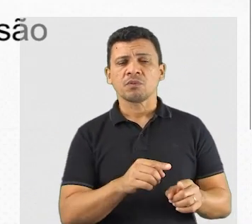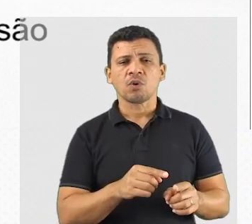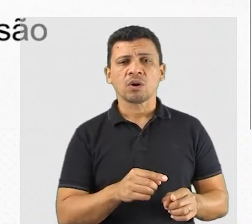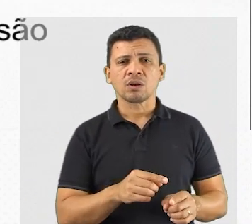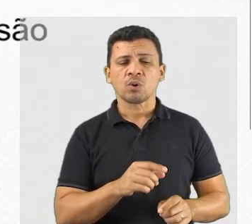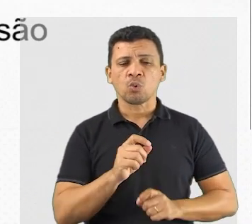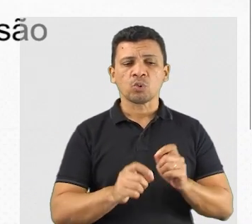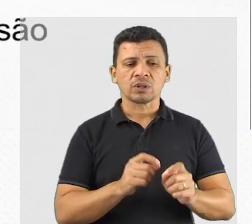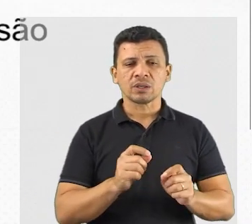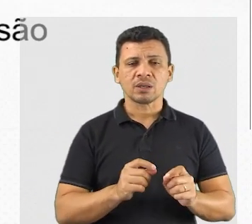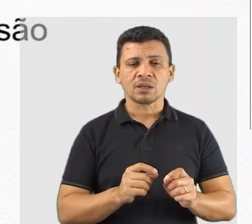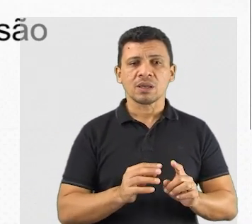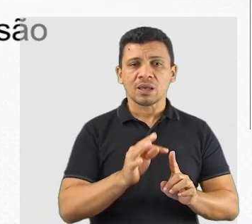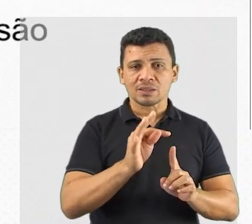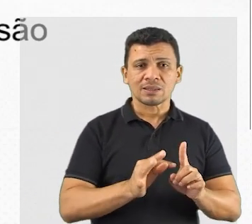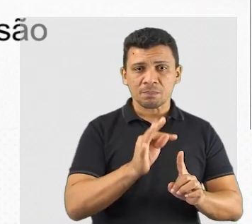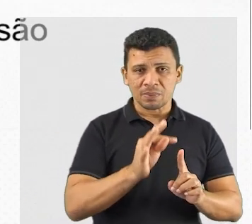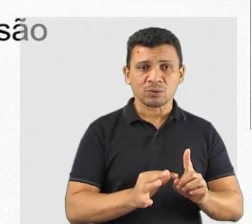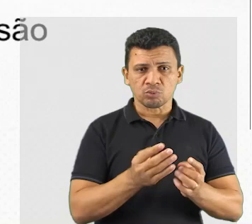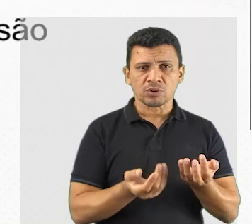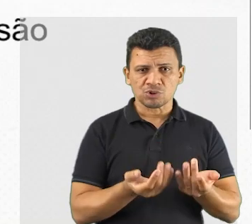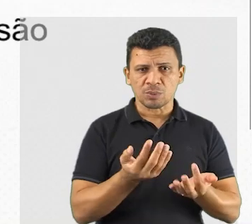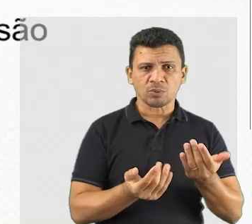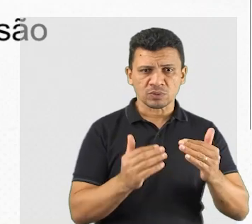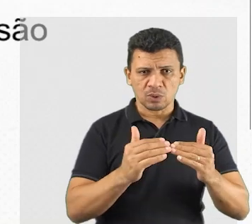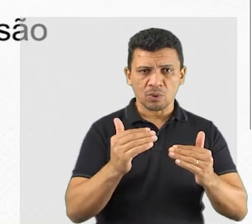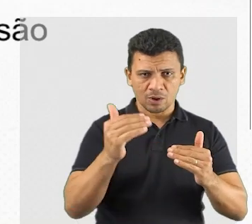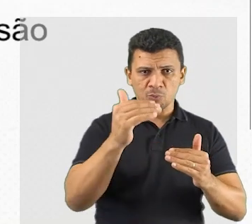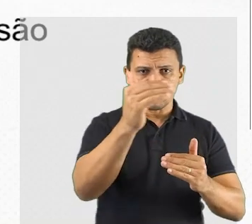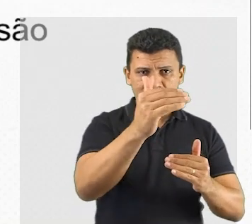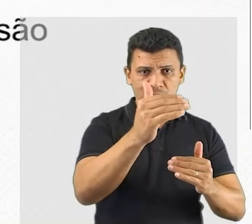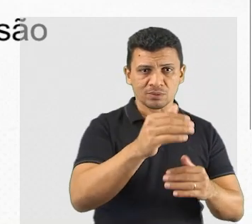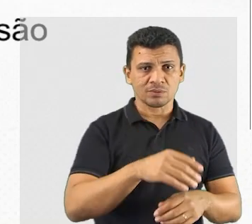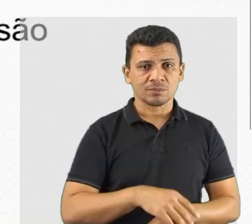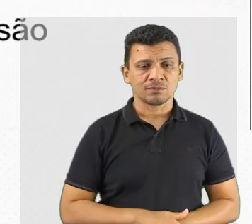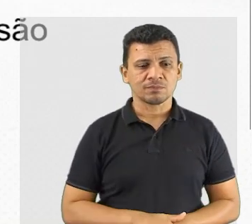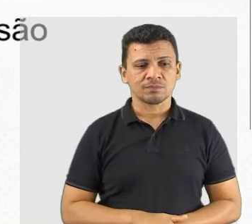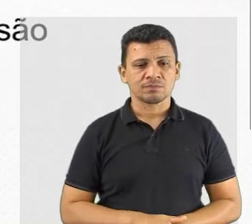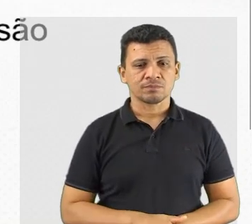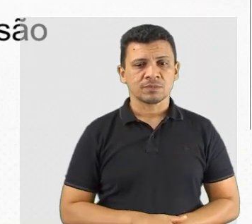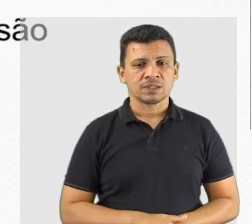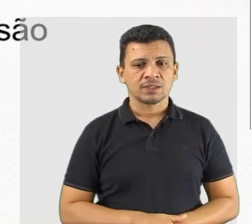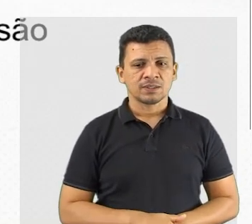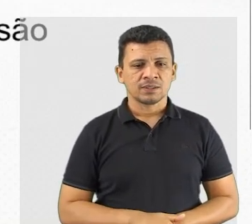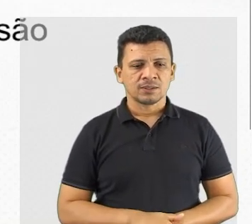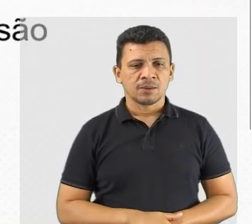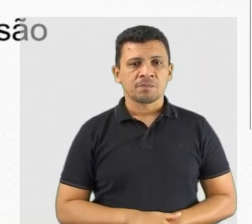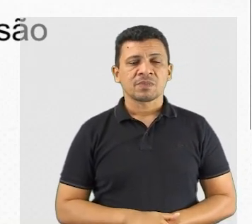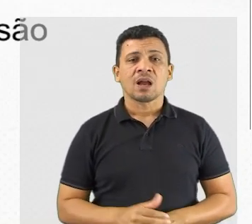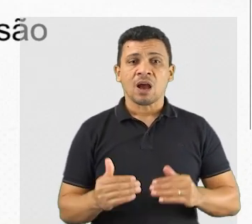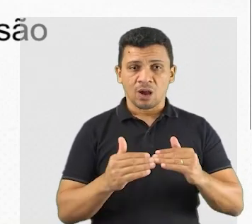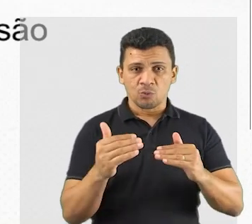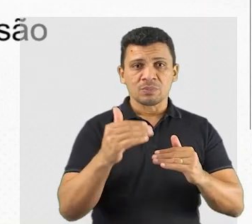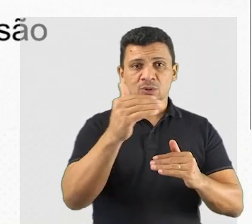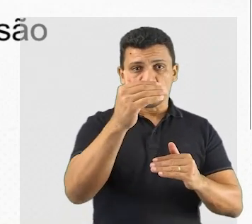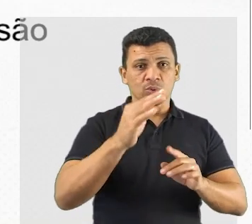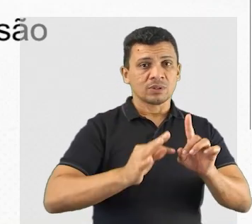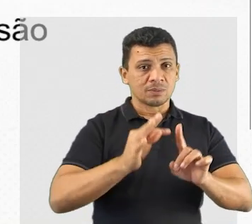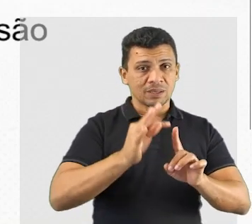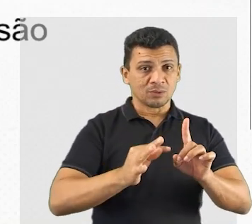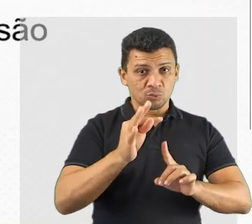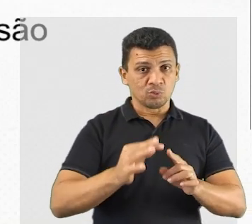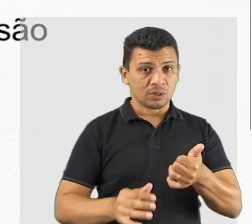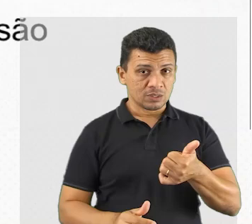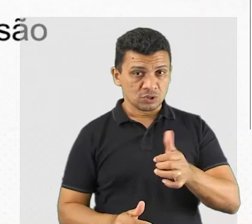de ebulição da água. E aí, quando eu joguei sal, o que aconteceu com a temperatura de ebulição? Aumentou, acima de 100,